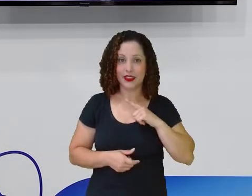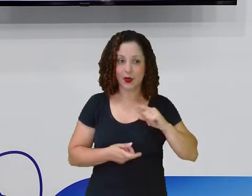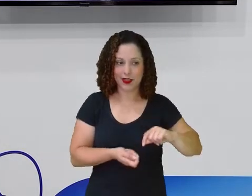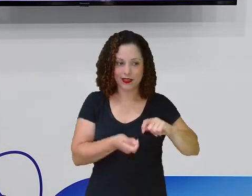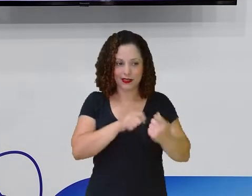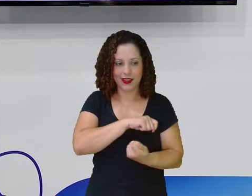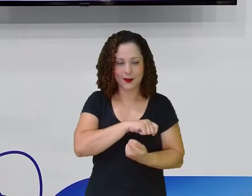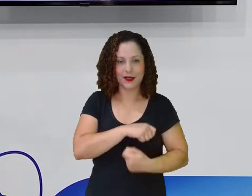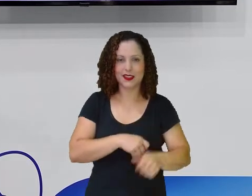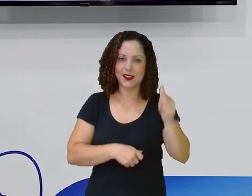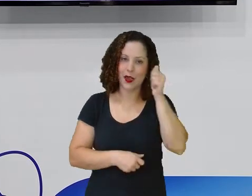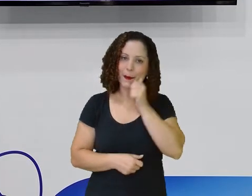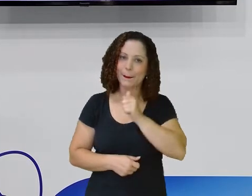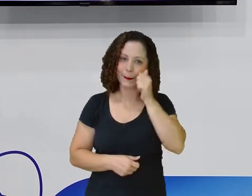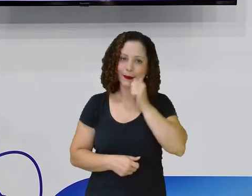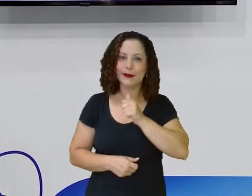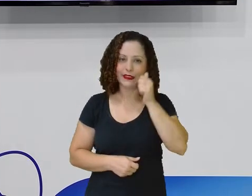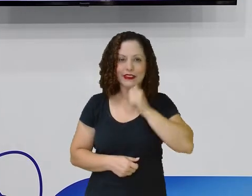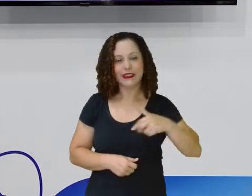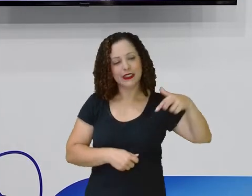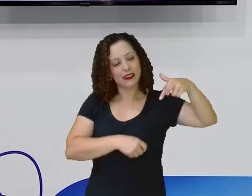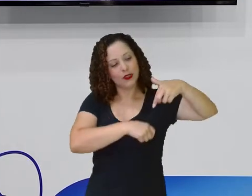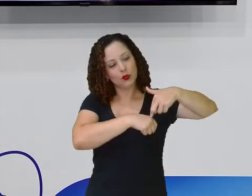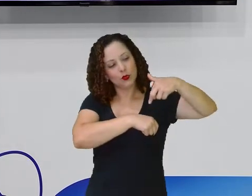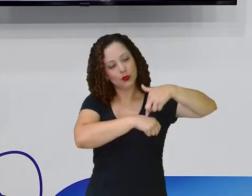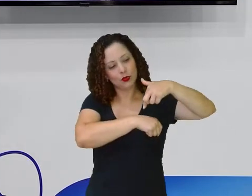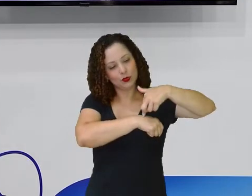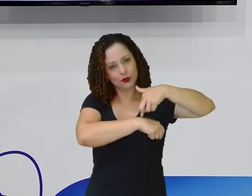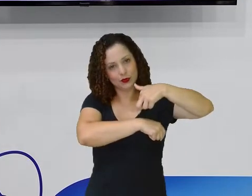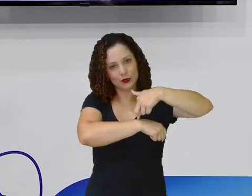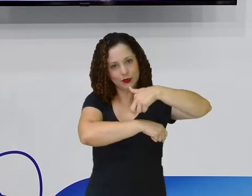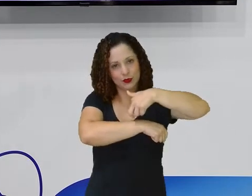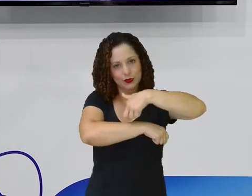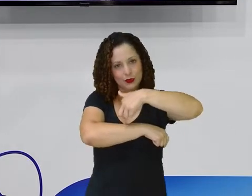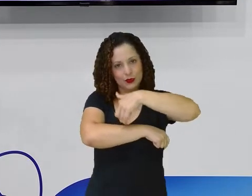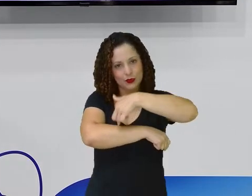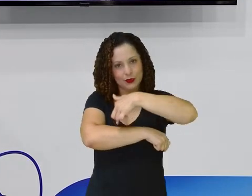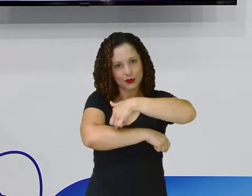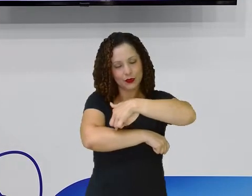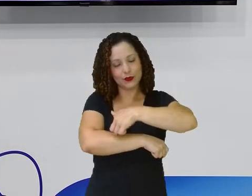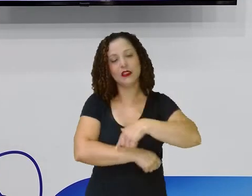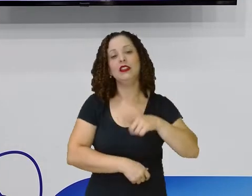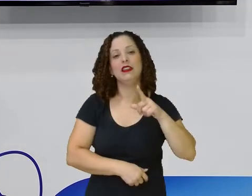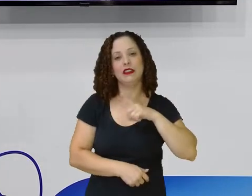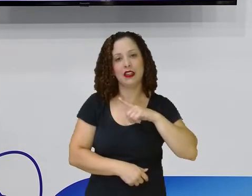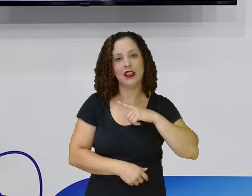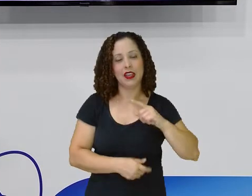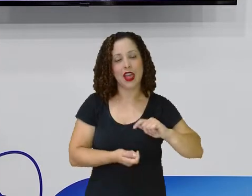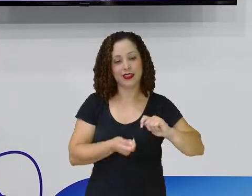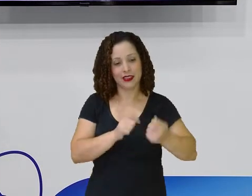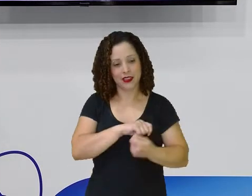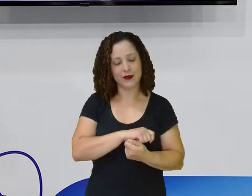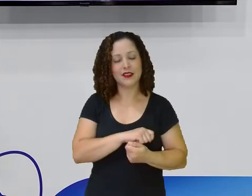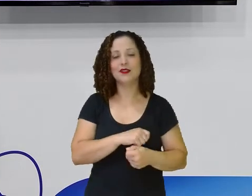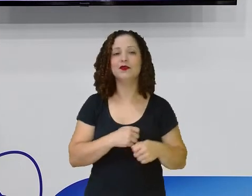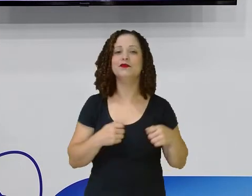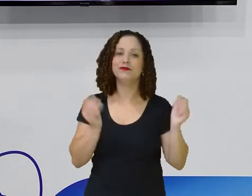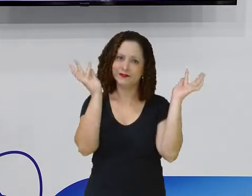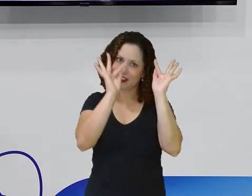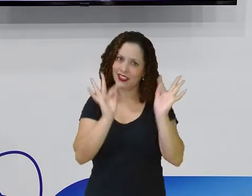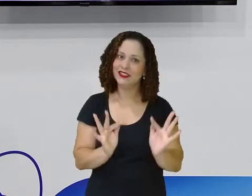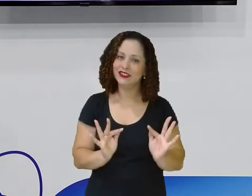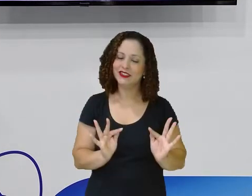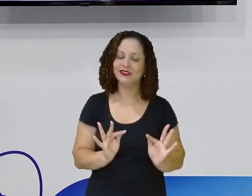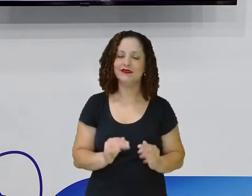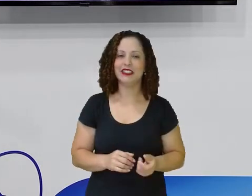aí desse ser, não é, fantástico do nosso folclore, e ele traz uma adaptação que ele foi muito feliz, ele foi muito criativo.